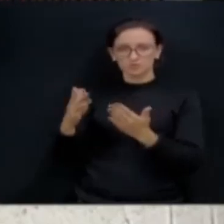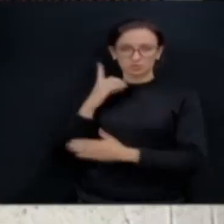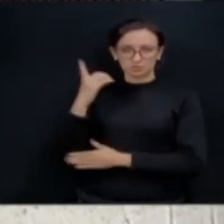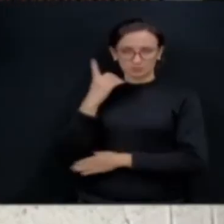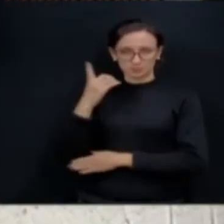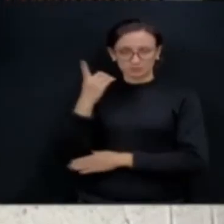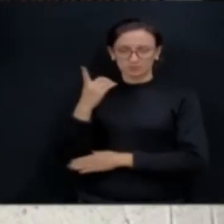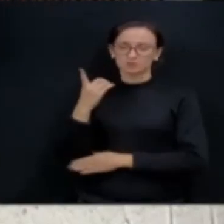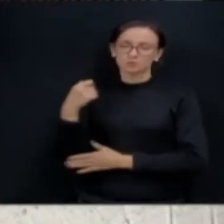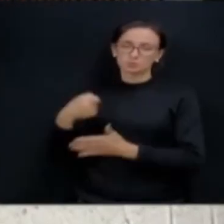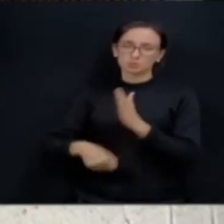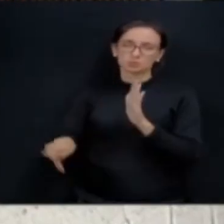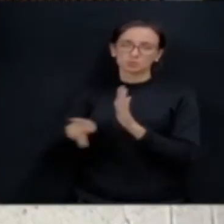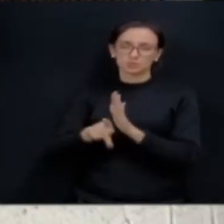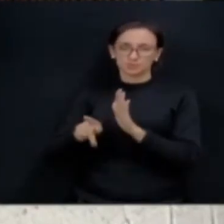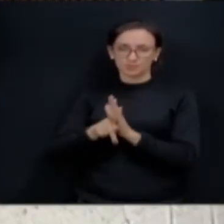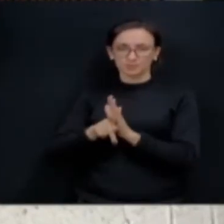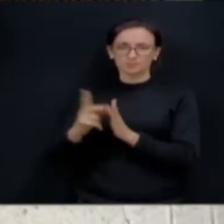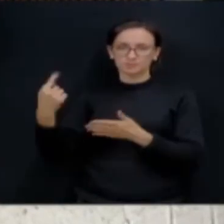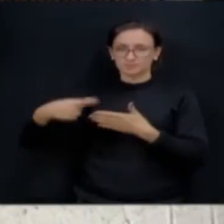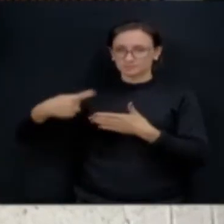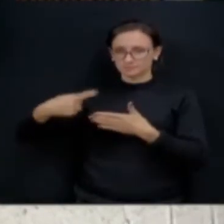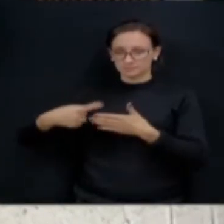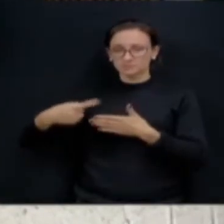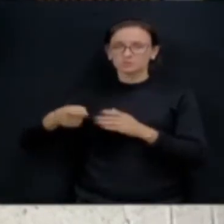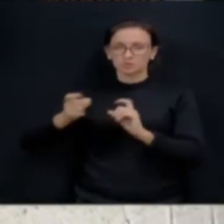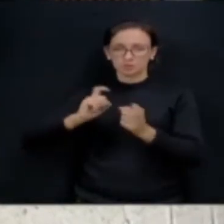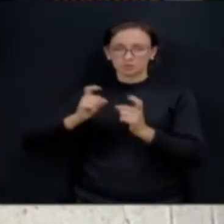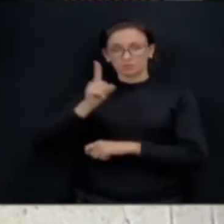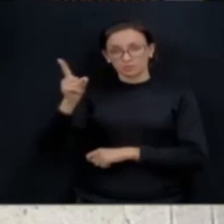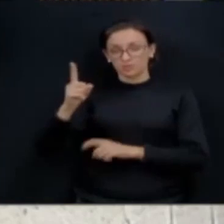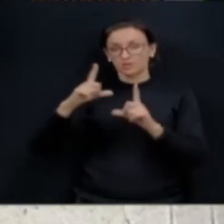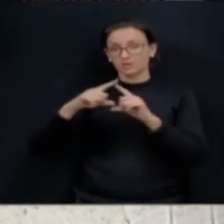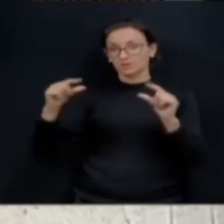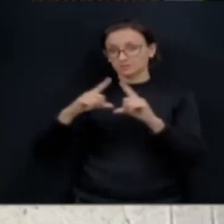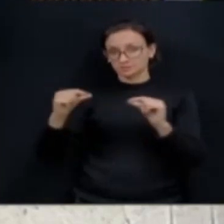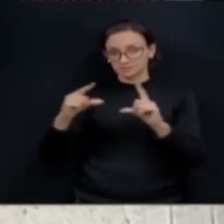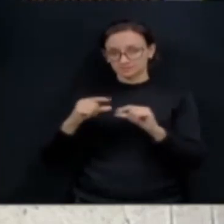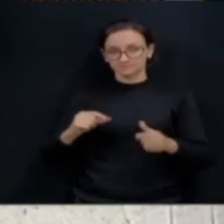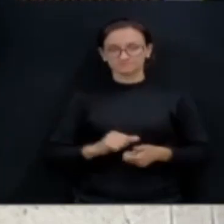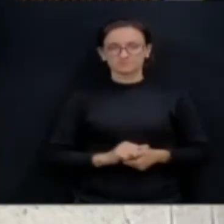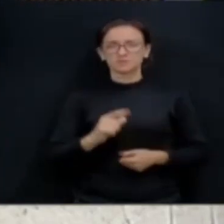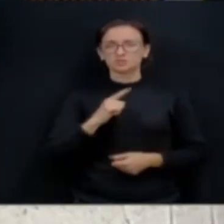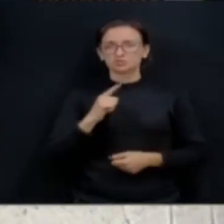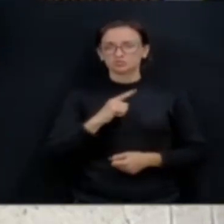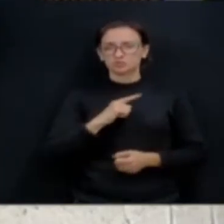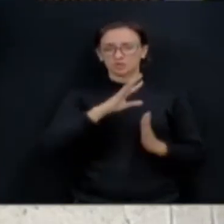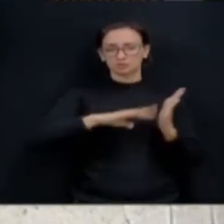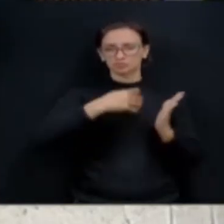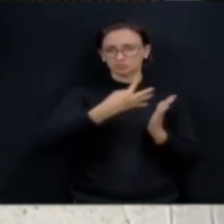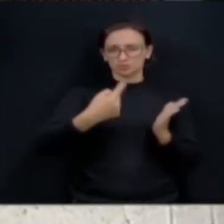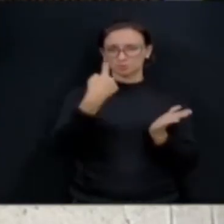quarta-feira em Brasília, no Tribunal de Contas da União. Uma agenda técnica, 2 horas e 30 minutos